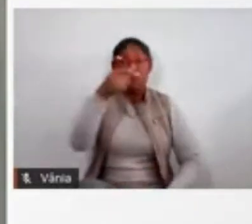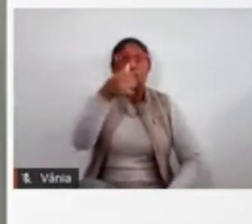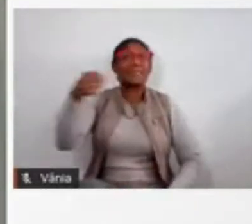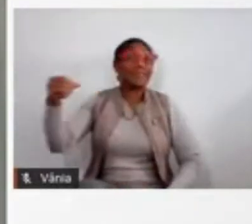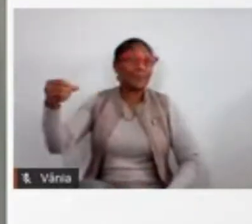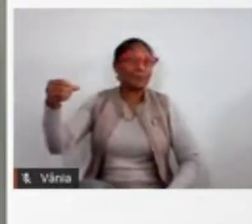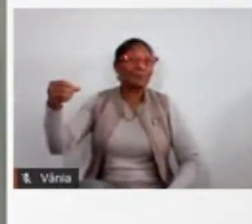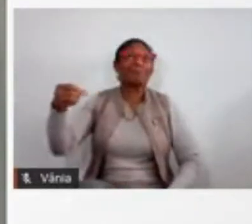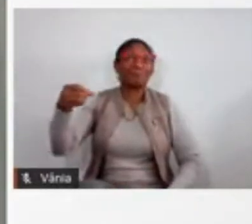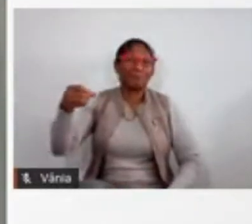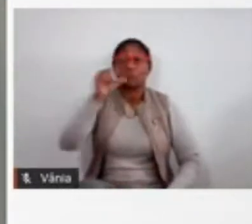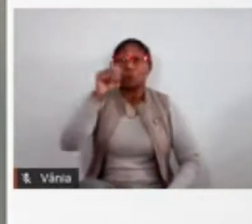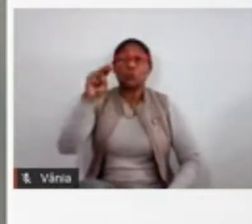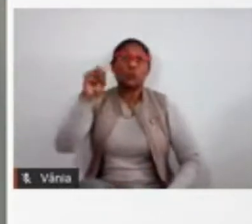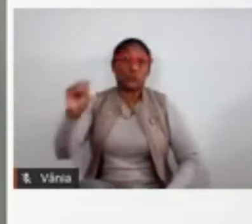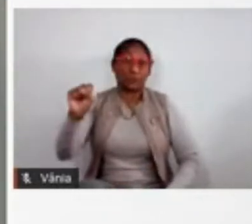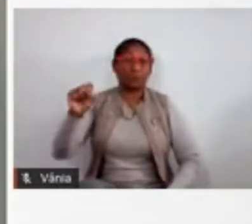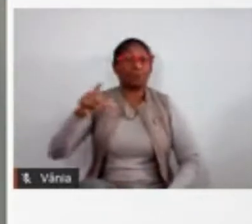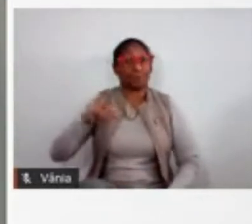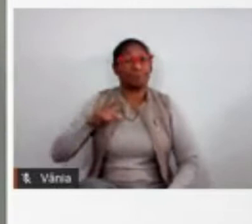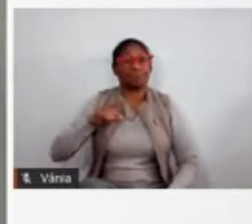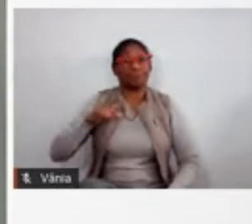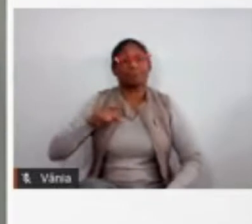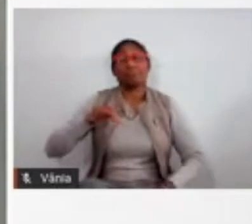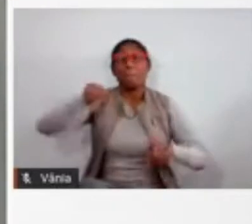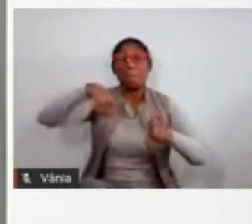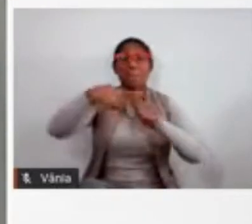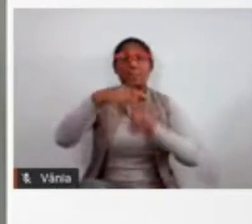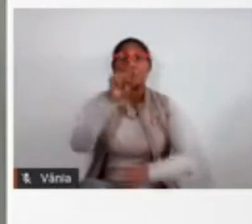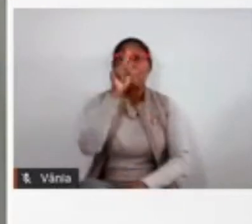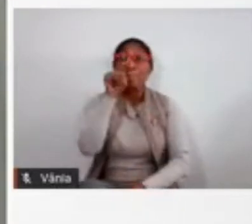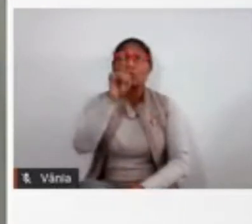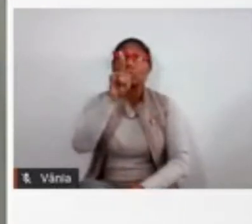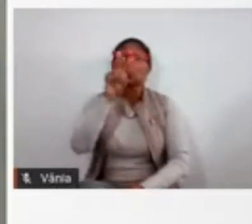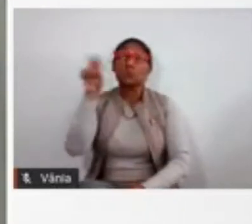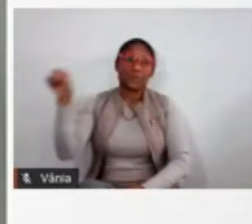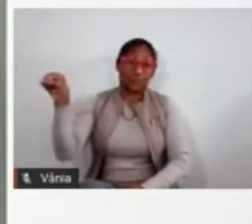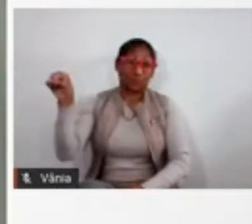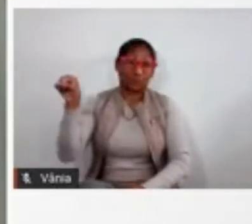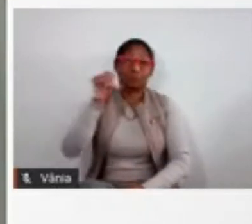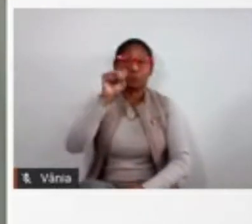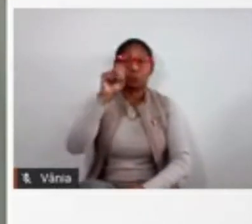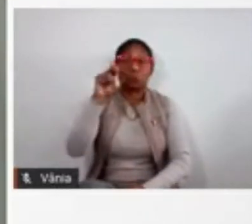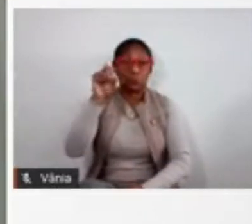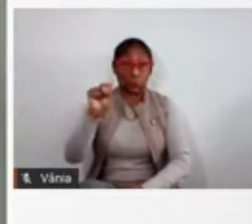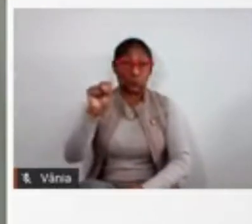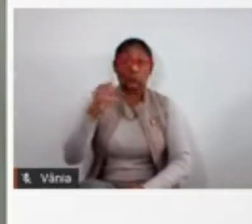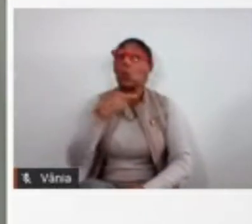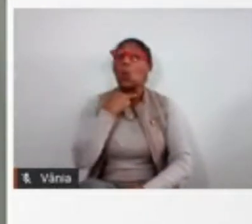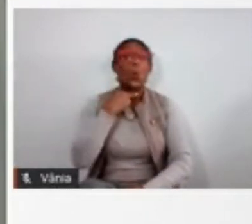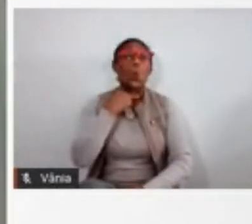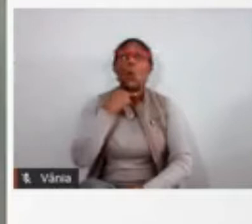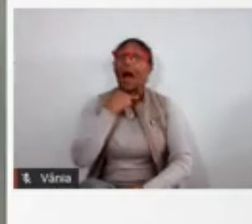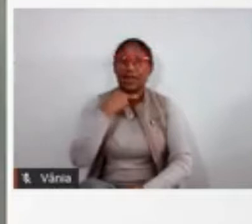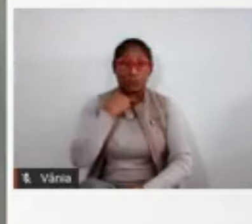Aliás, é importante referir que já são mais de 1.200 leitos do SUS ocupados, não exclusivamente